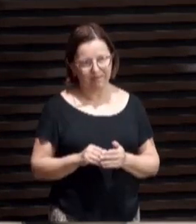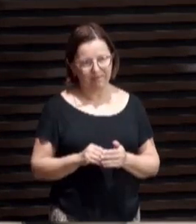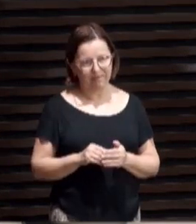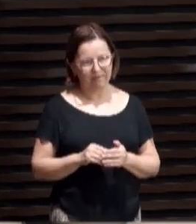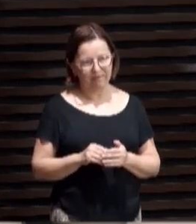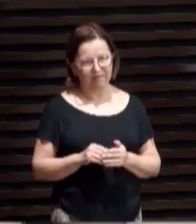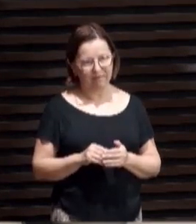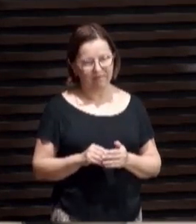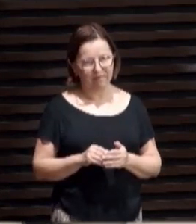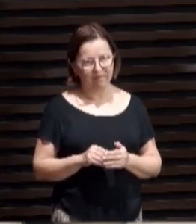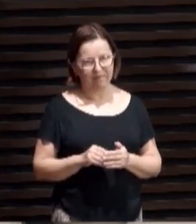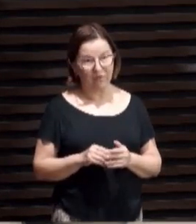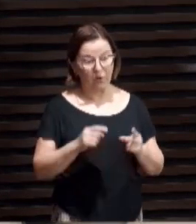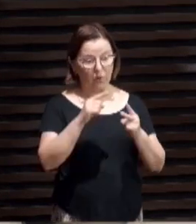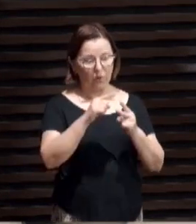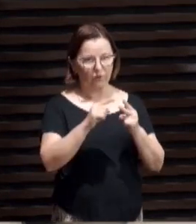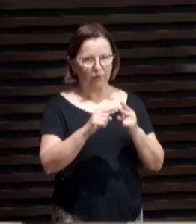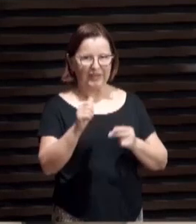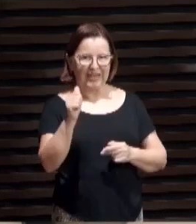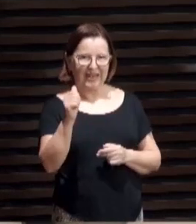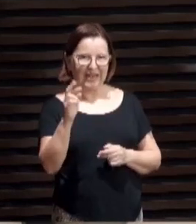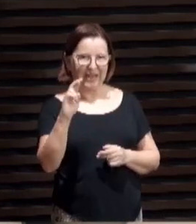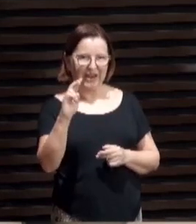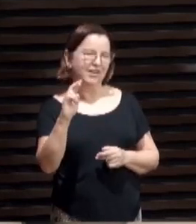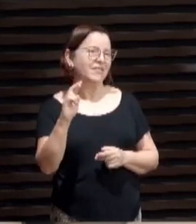os dois artistas de Hollywood.